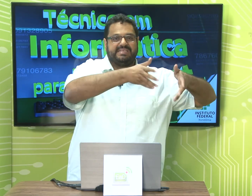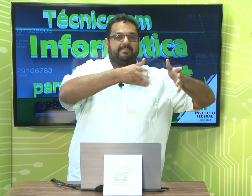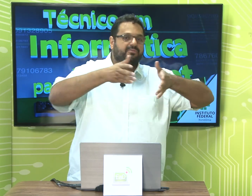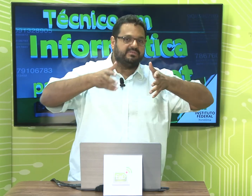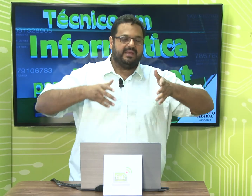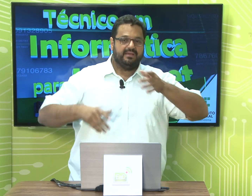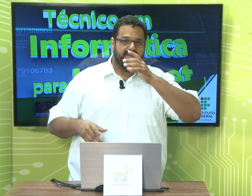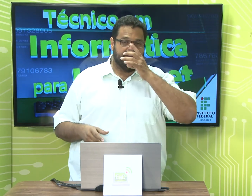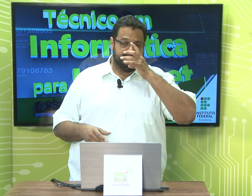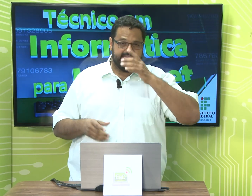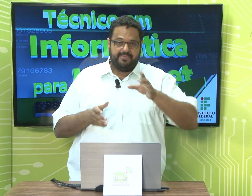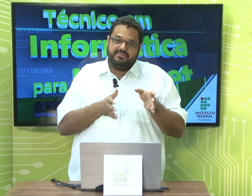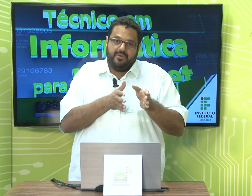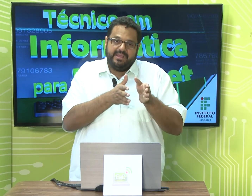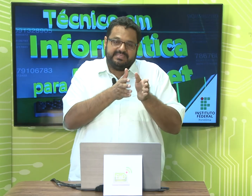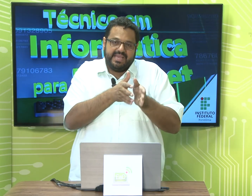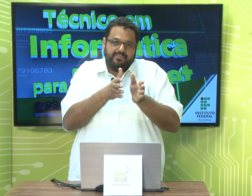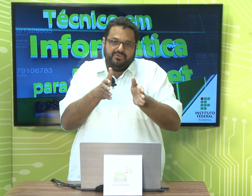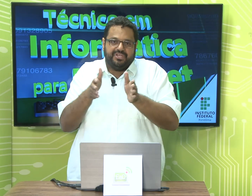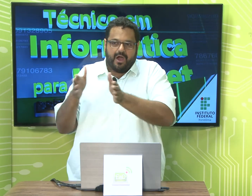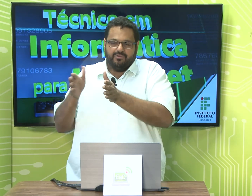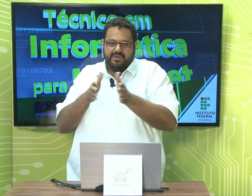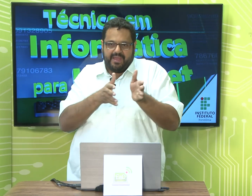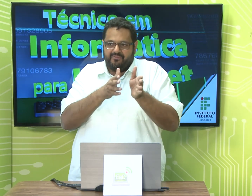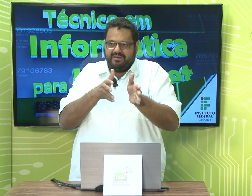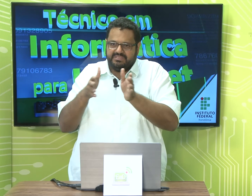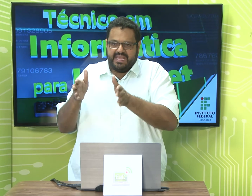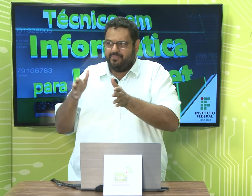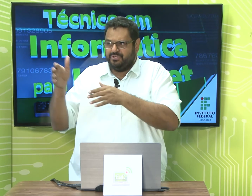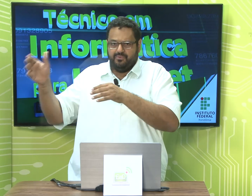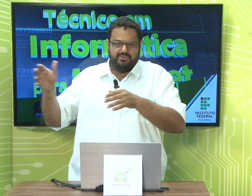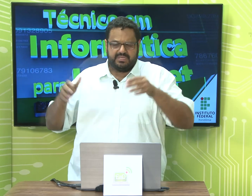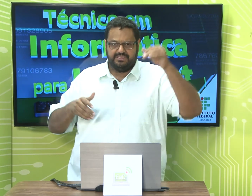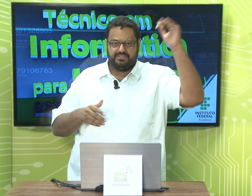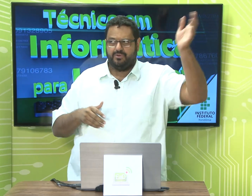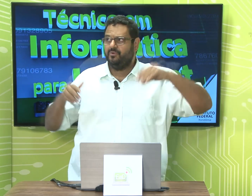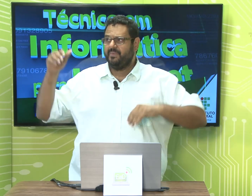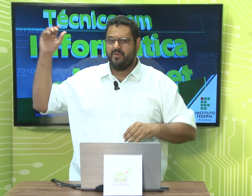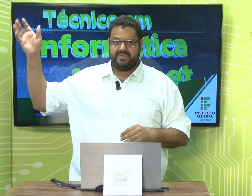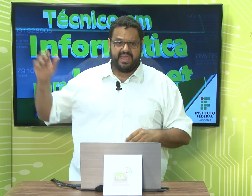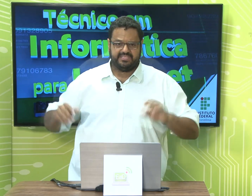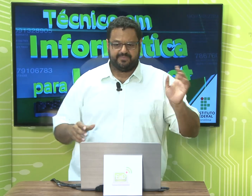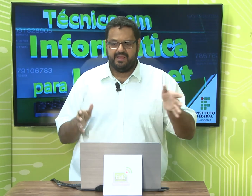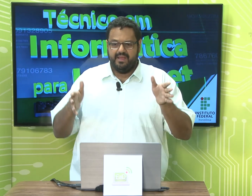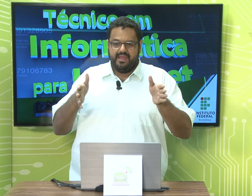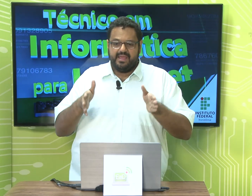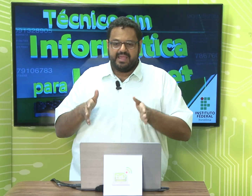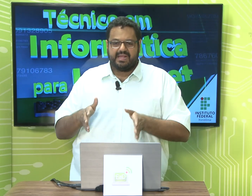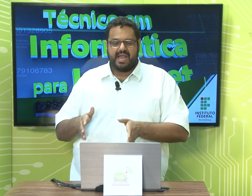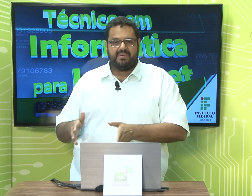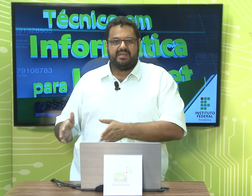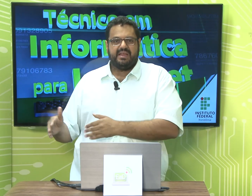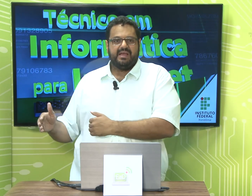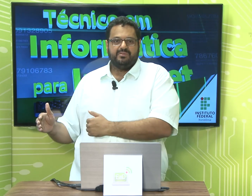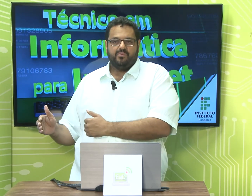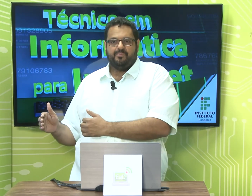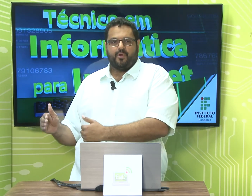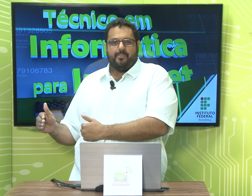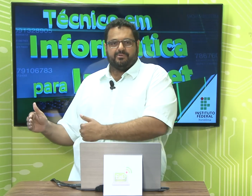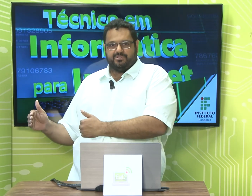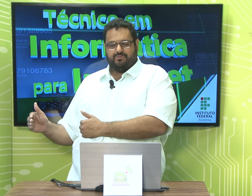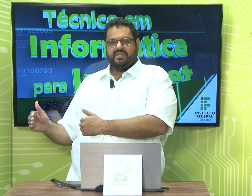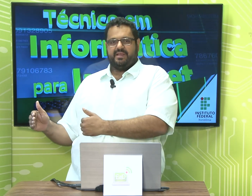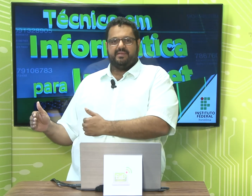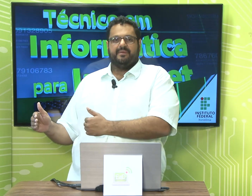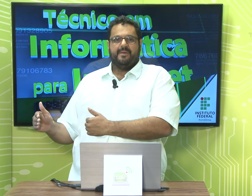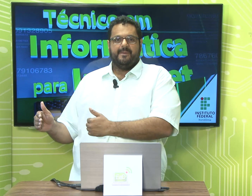vários samples, né? Samples são exemplos de áudio, ele pega vários samples de músicas, de som, meio ambiente, e acaba criando o